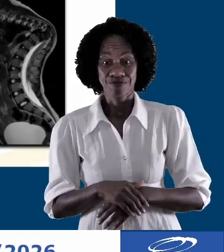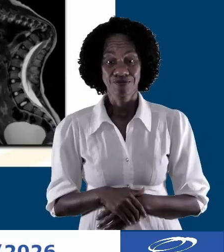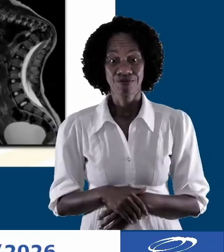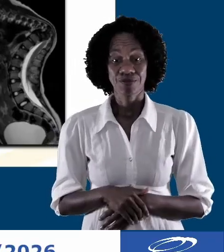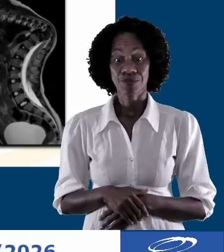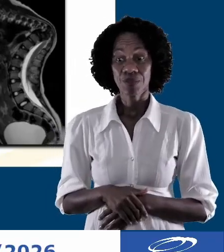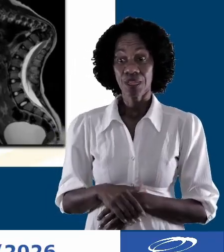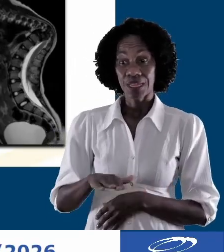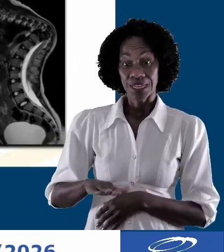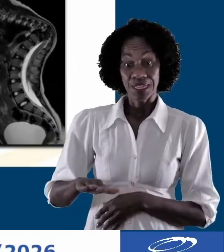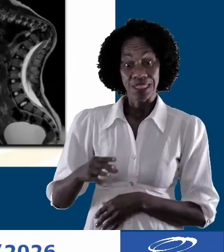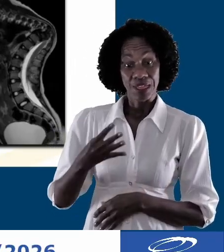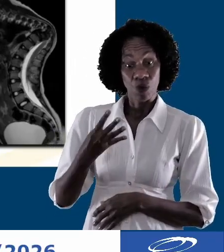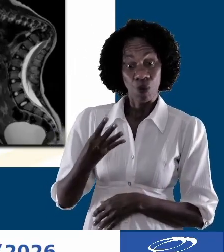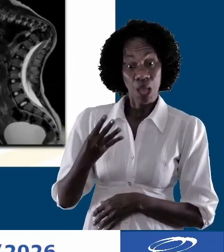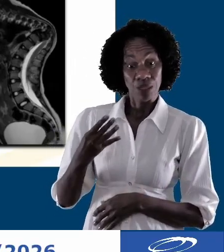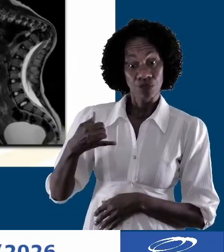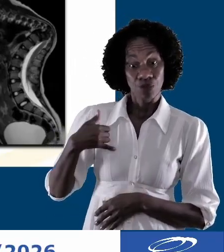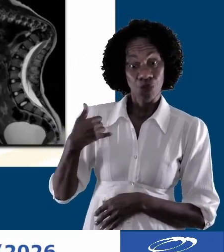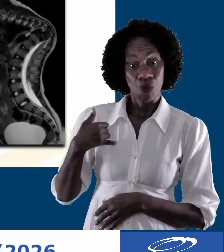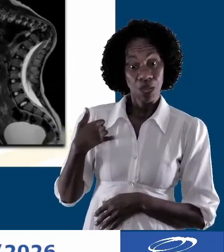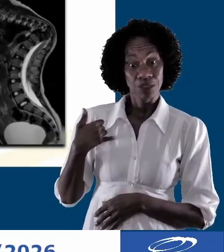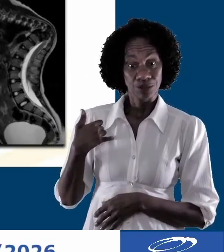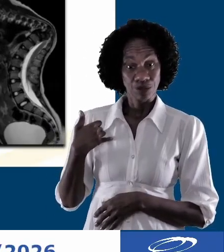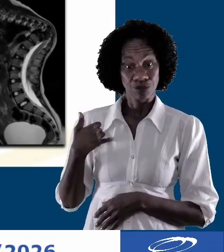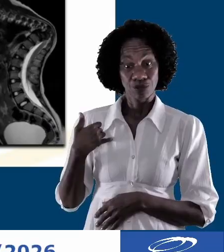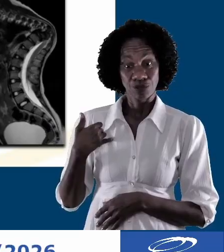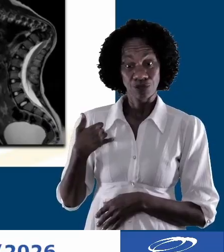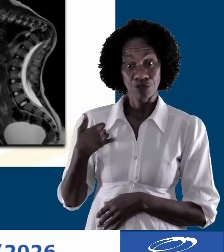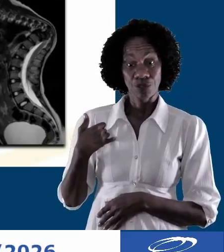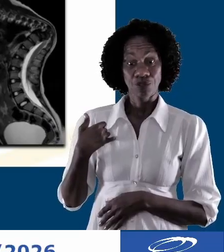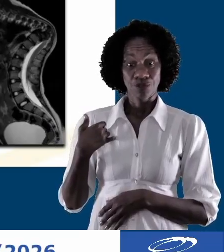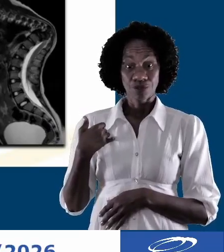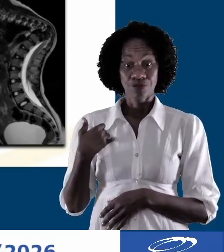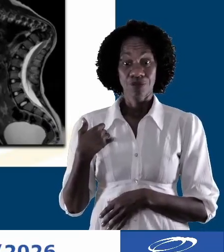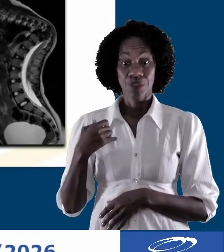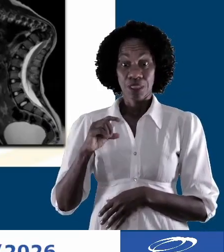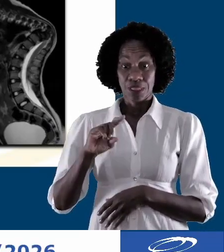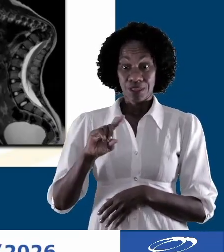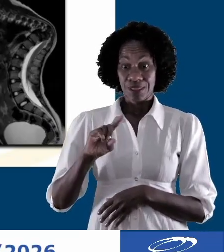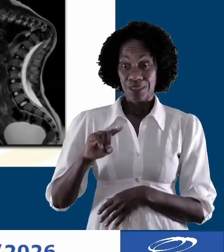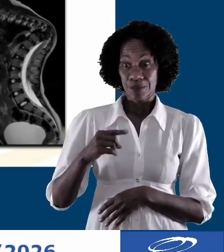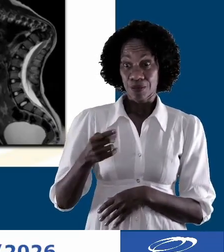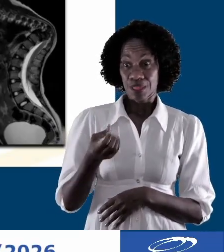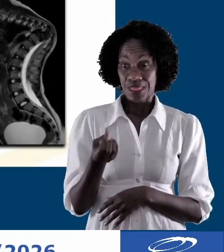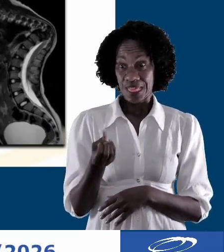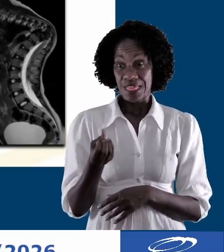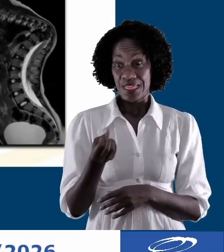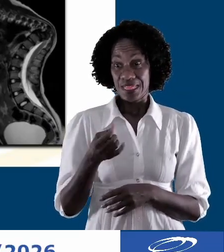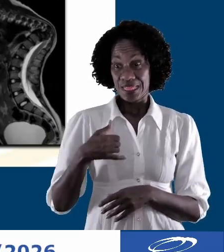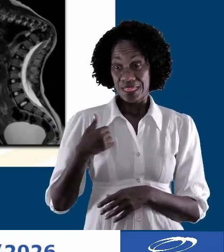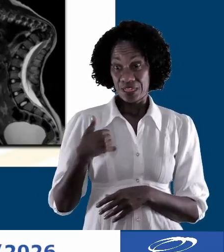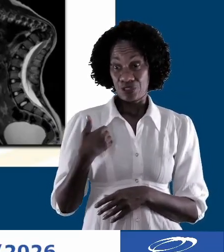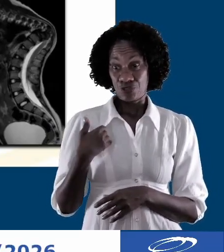grave, mas que perdeu o segmento. E ele já voltou 6 anos depois, com 10 anos de idade,